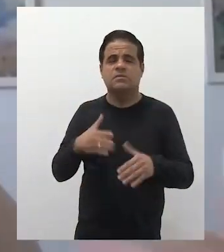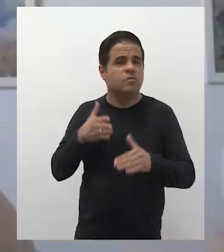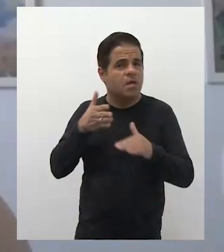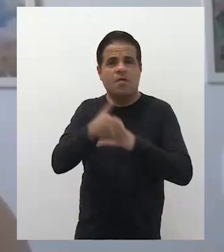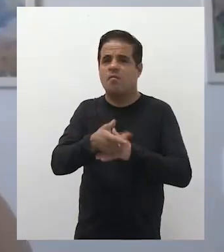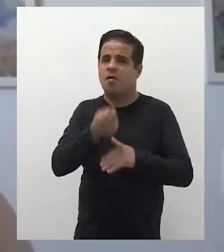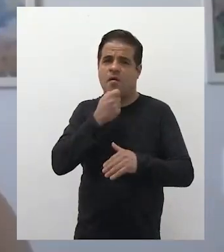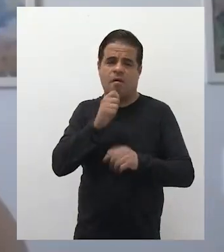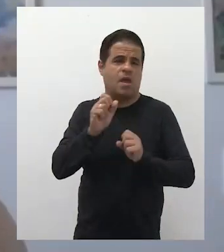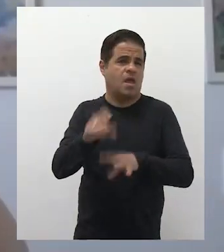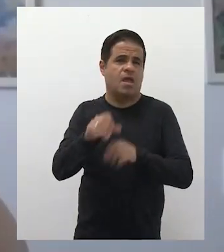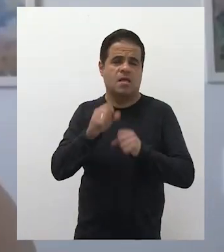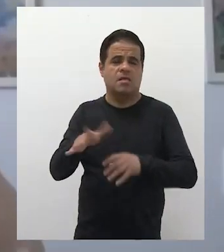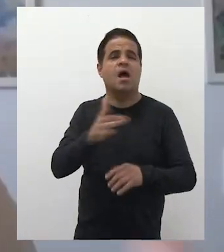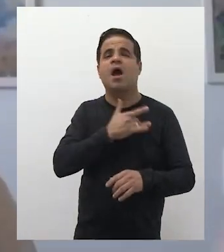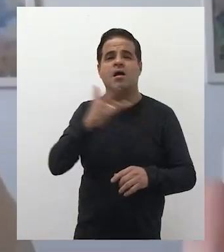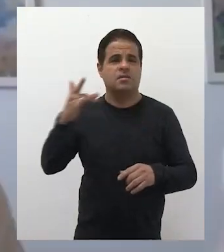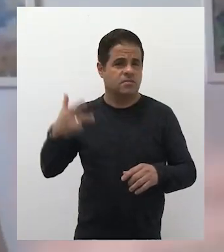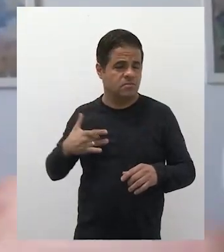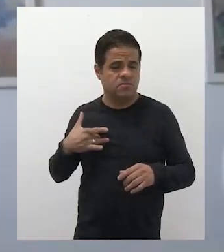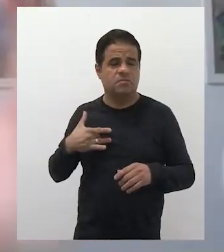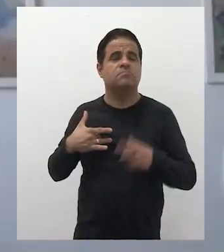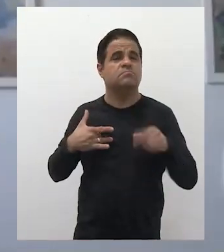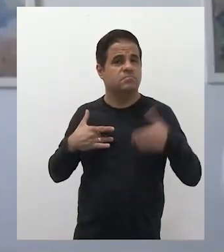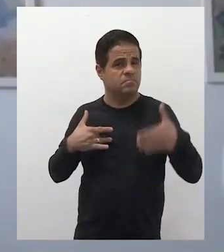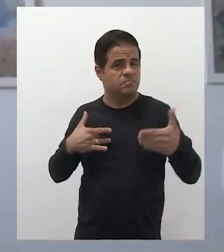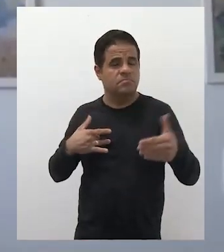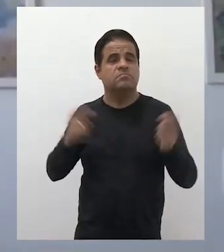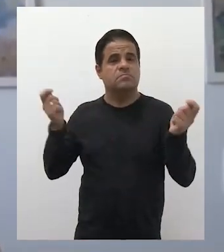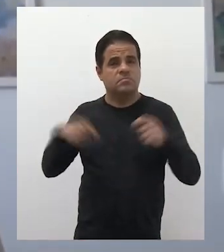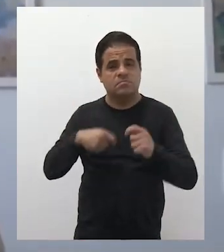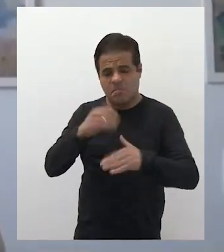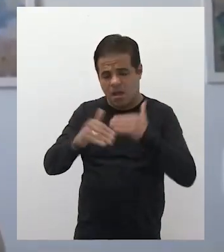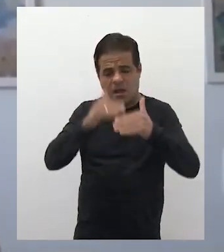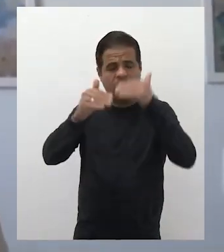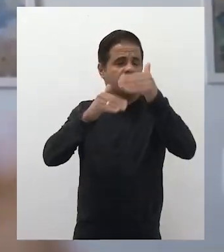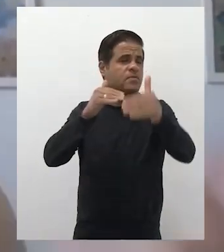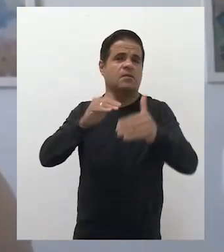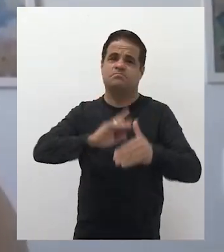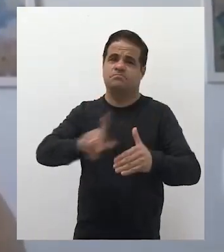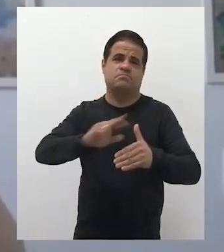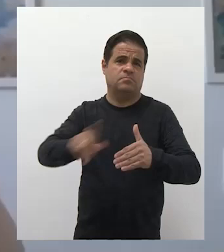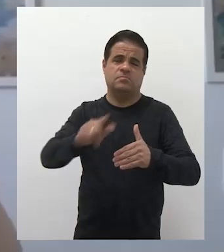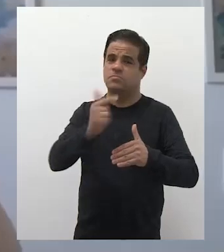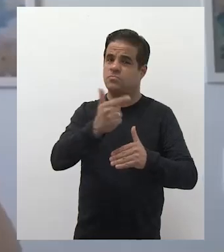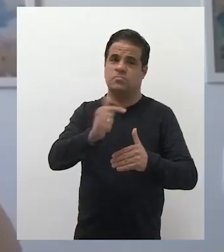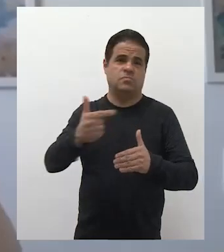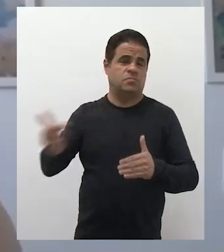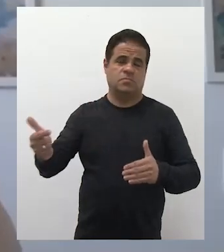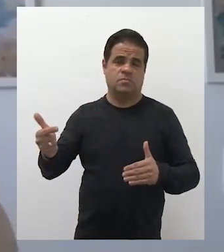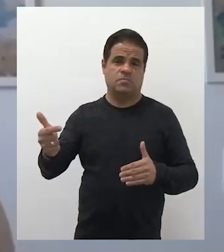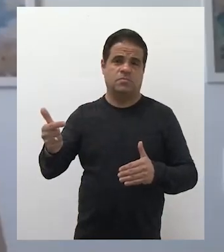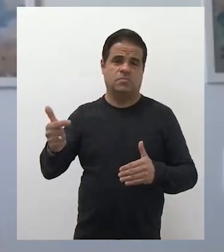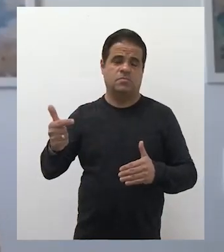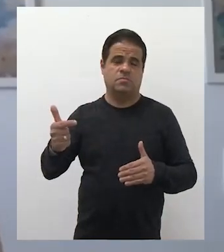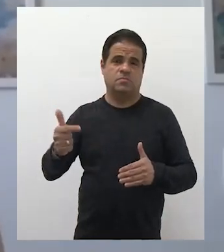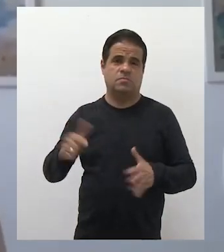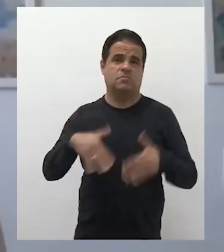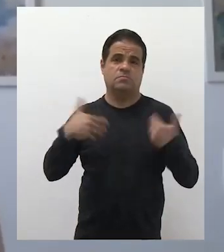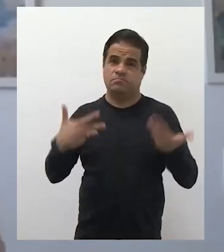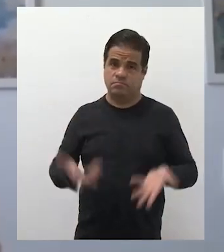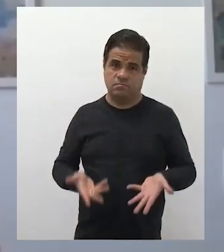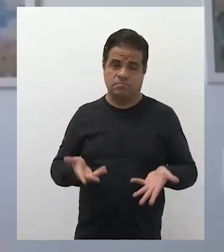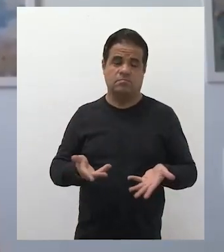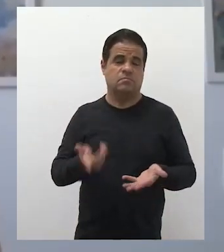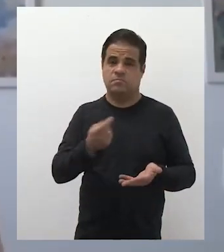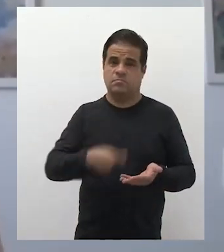acesso à educação, à saúde, para que eles pudessem avançar. Não houve isso. Então, assim, a gente